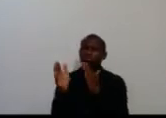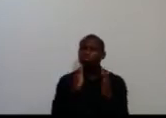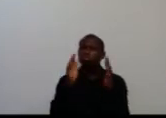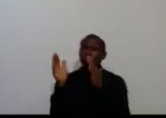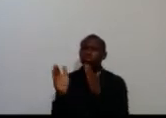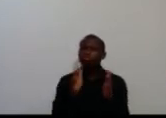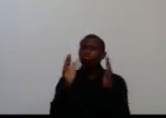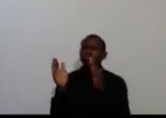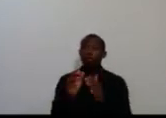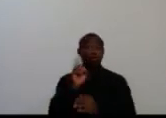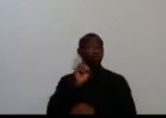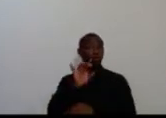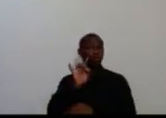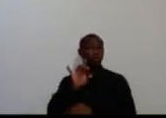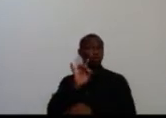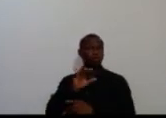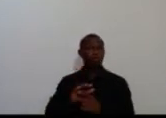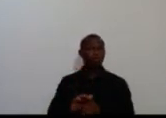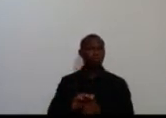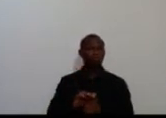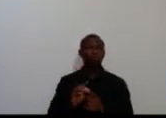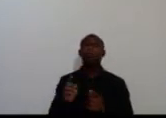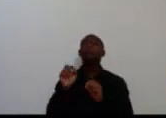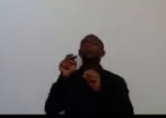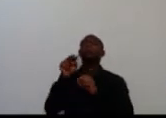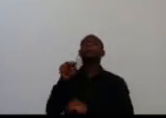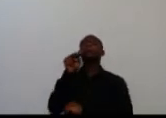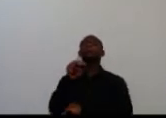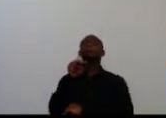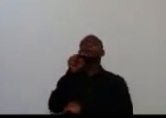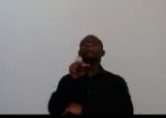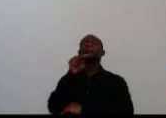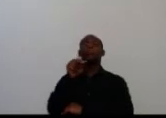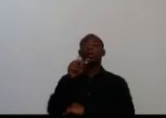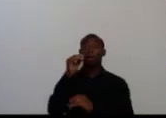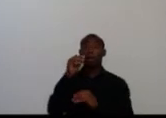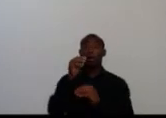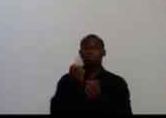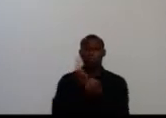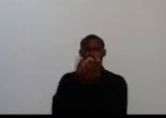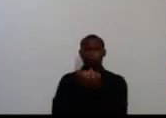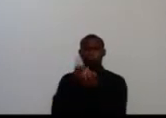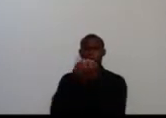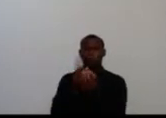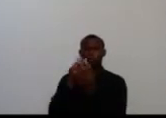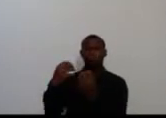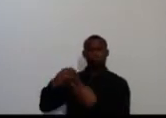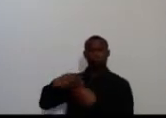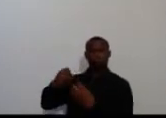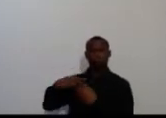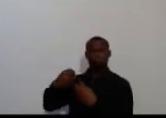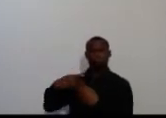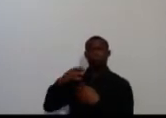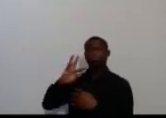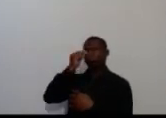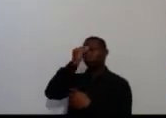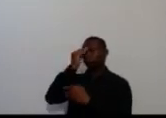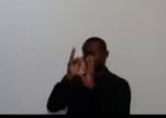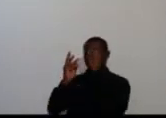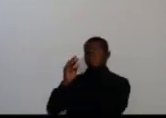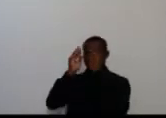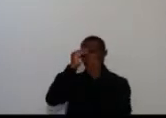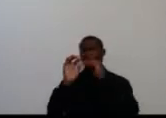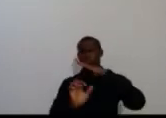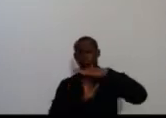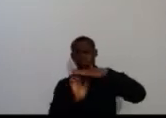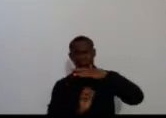apenas recebendo informação o tempo todo, né? Aqueles chats empresariais, né? Aquele perfil, acho que Yuri deve lembrar, é aquele perfil,